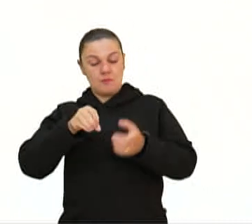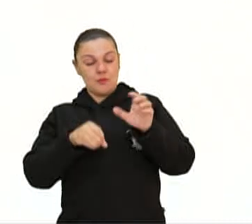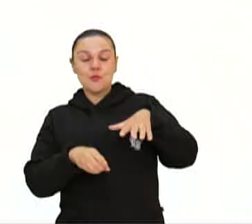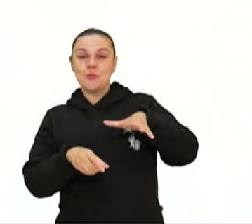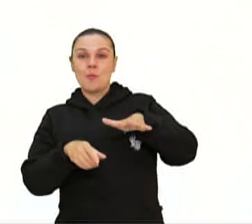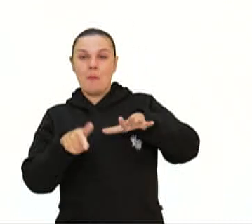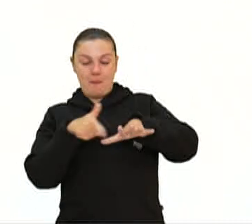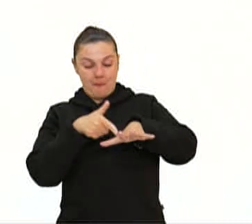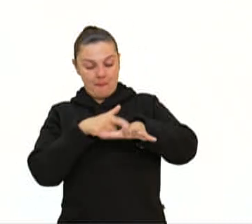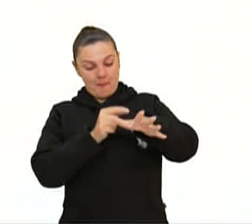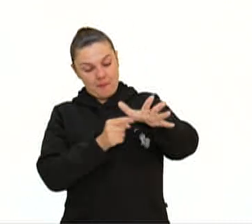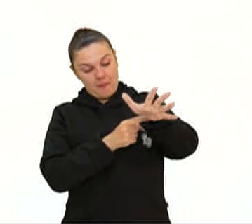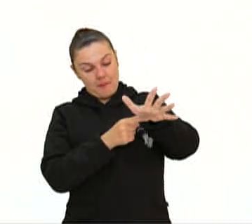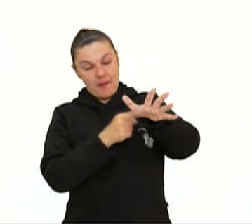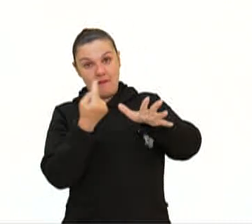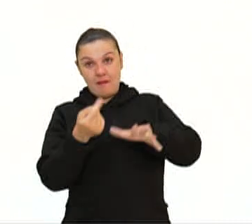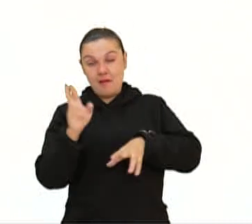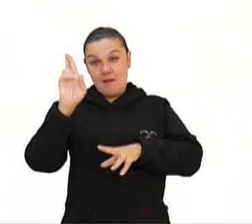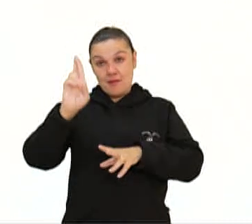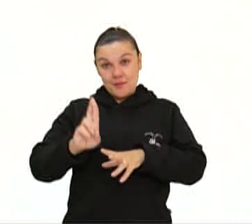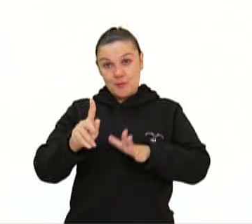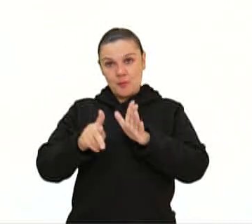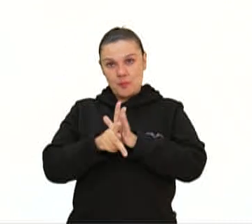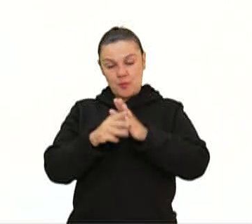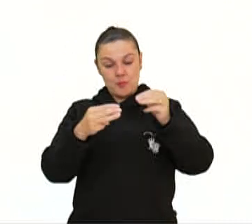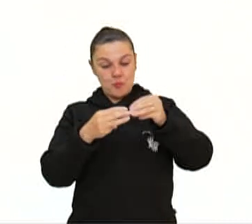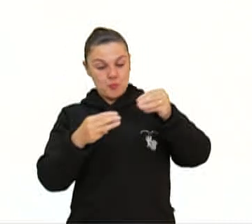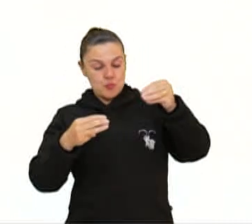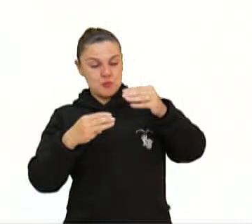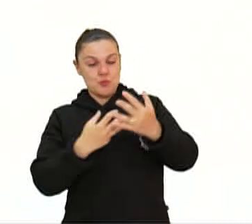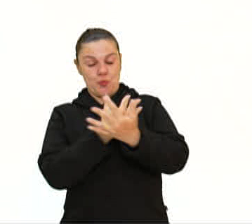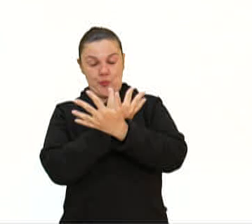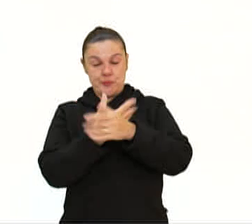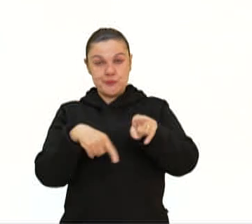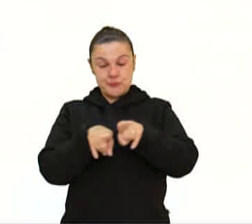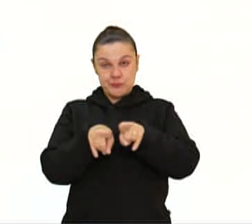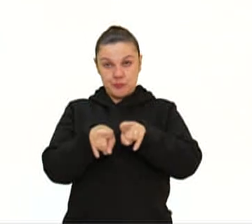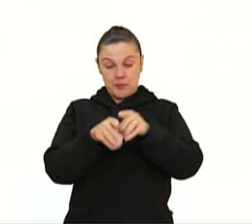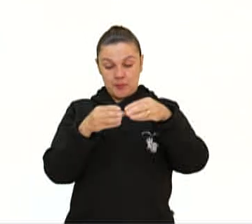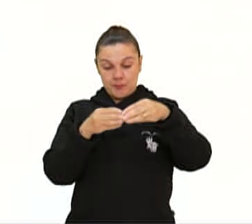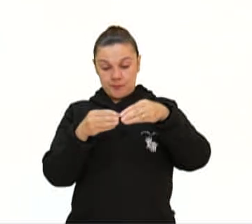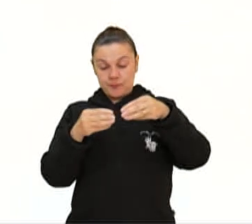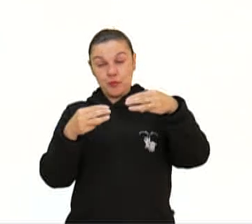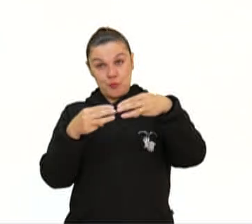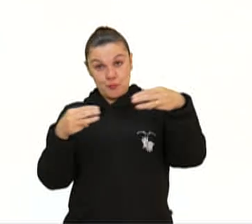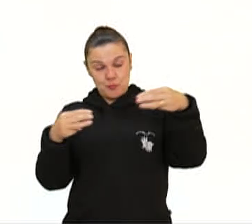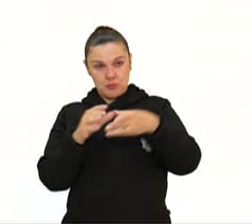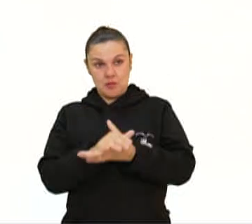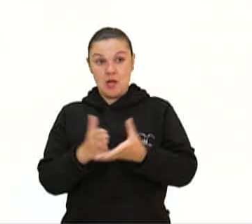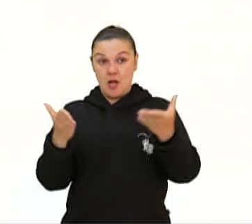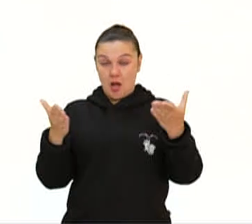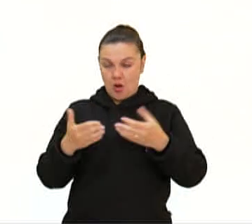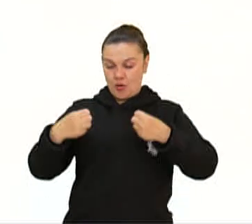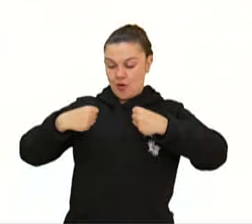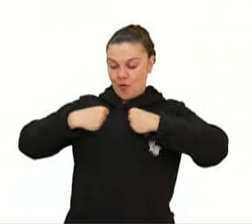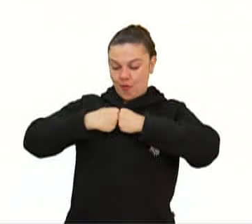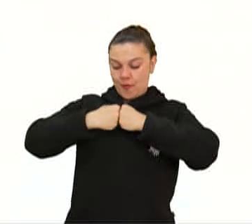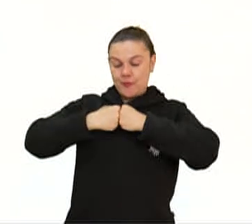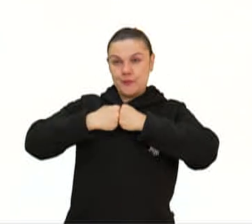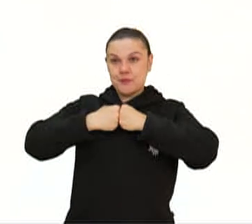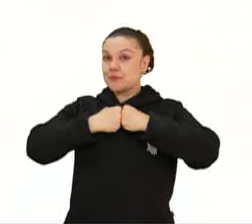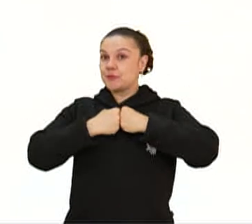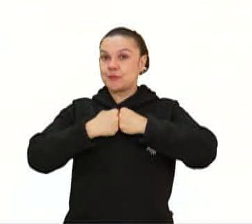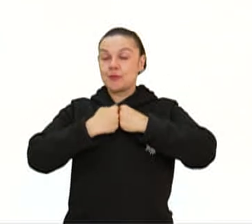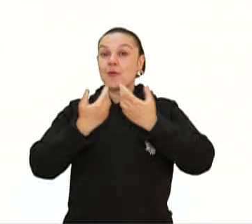Aquiles, representa uma estrutura responsável por ligar os músculos esqueléticos aos ossos. Já a ligação osso-osso é